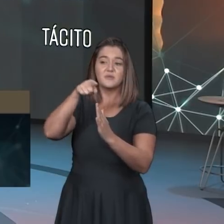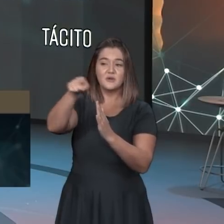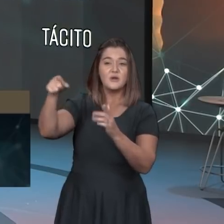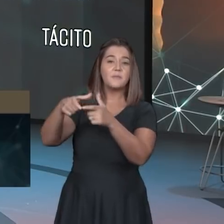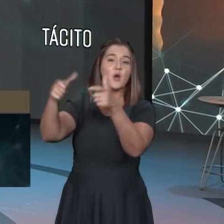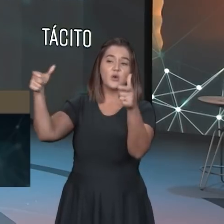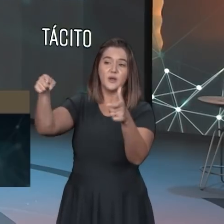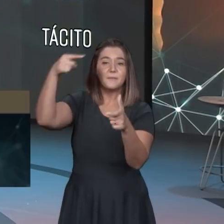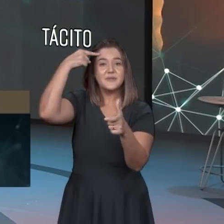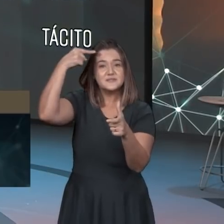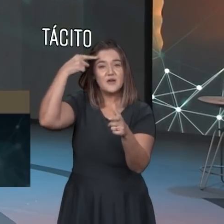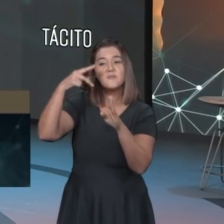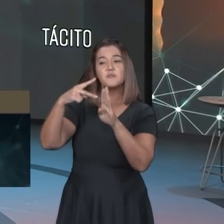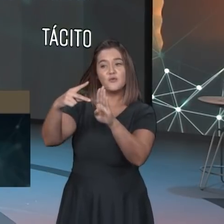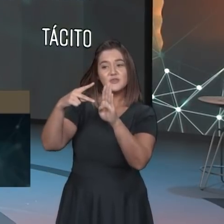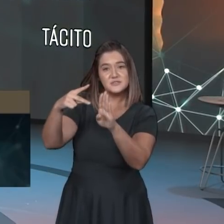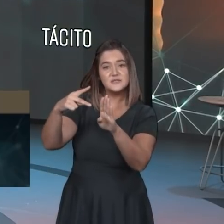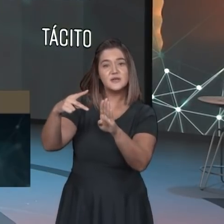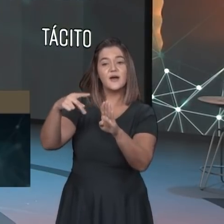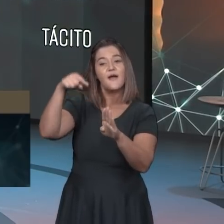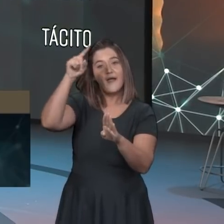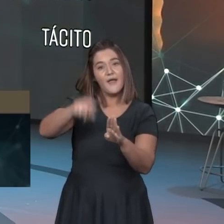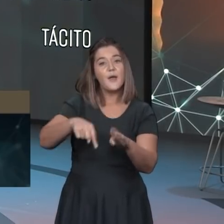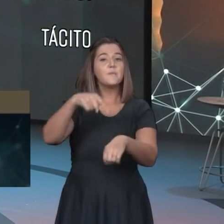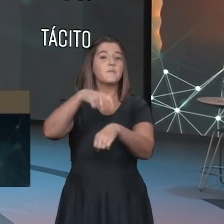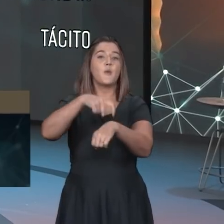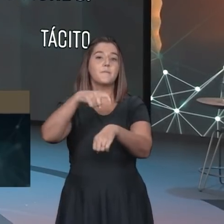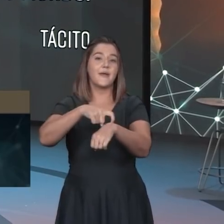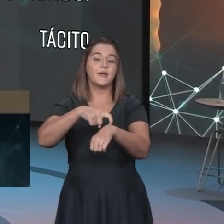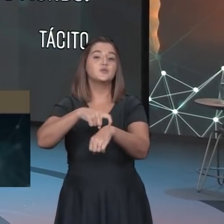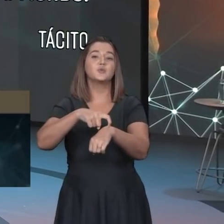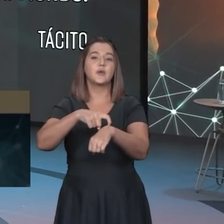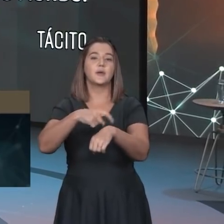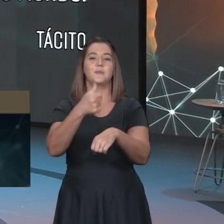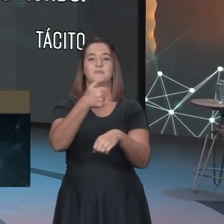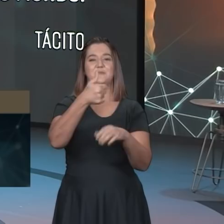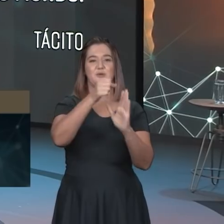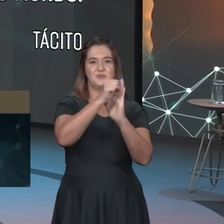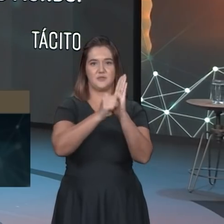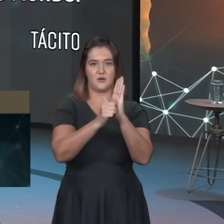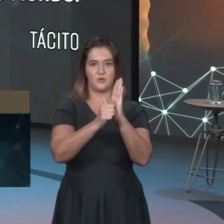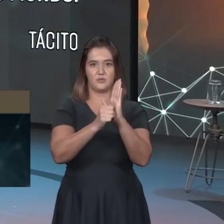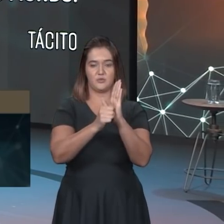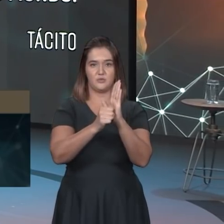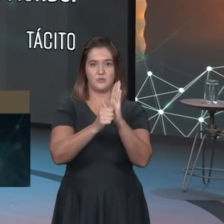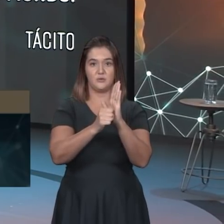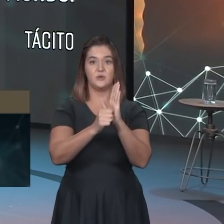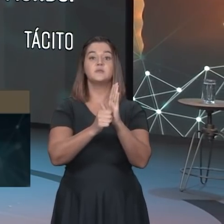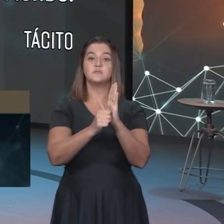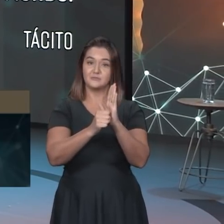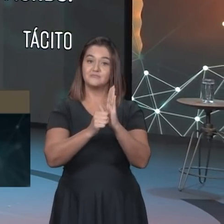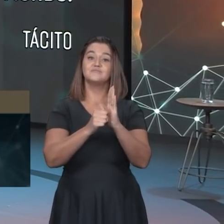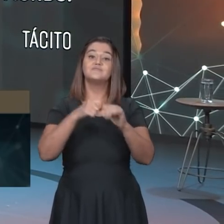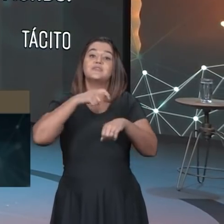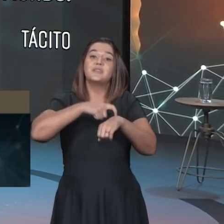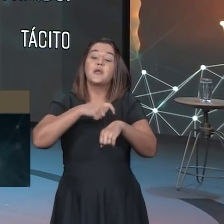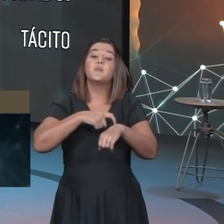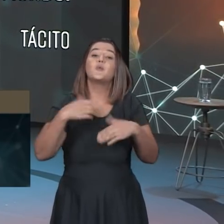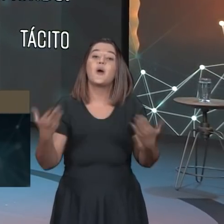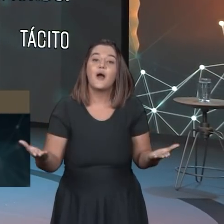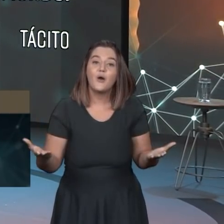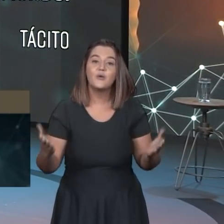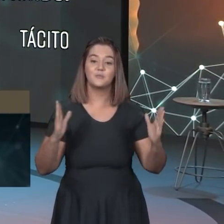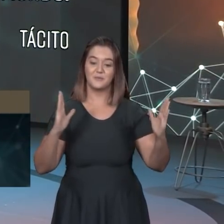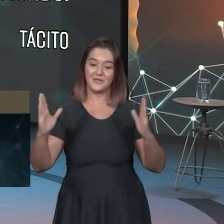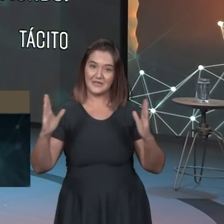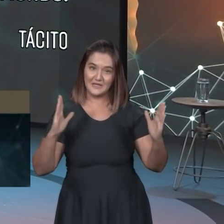sacerdotes referiram-se ao presente, ele está falando à época do 1º século. Precisamente o tempo em que o